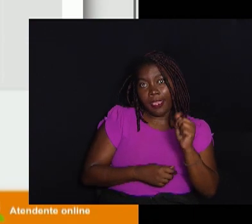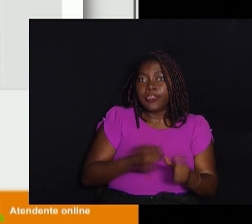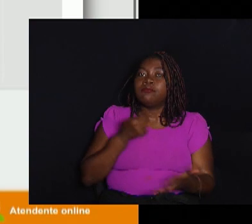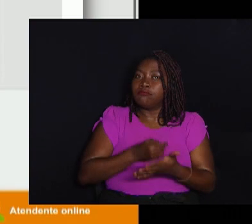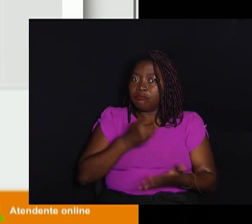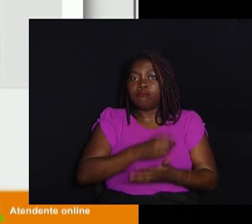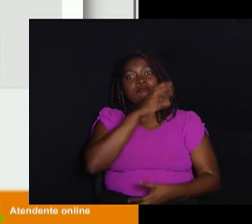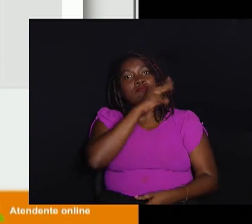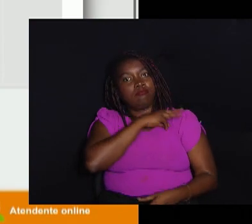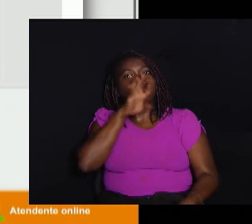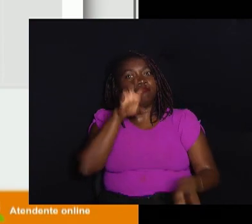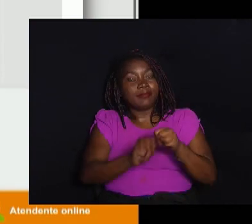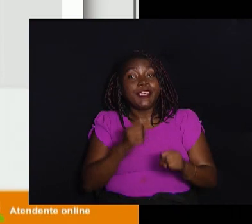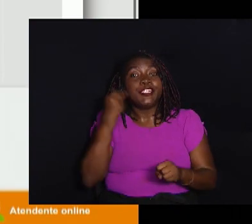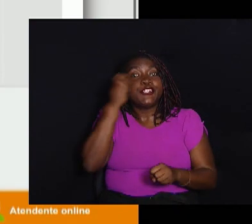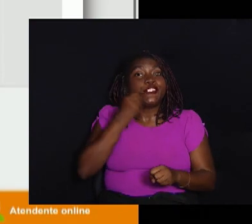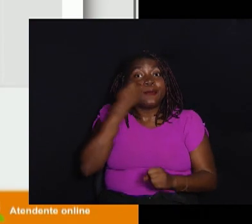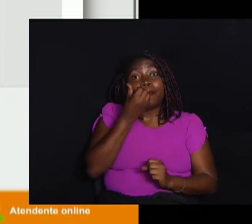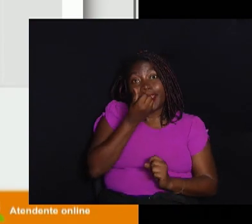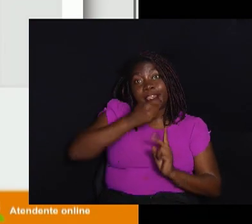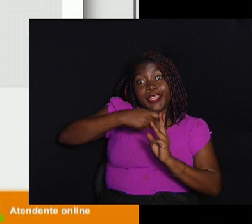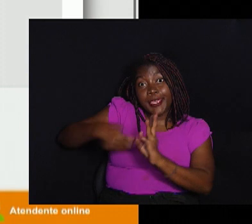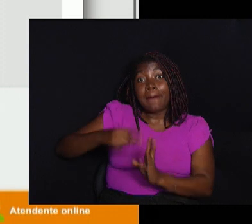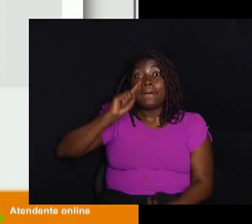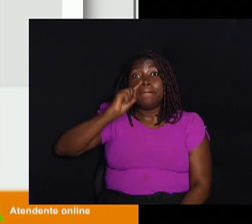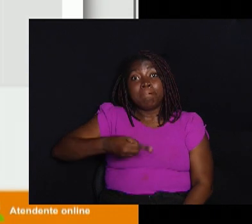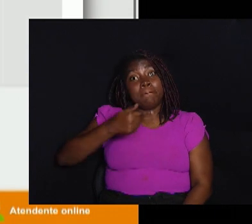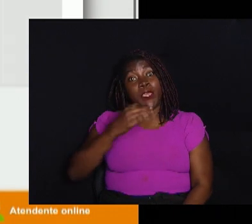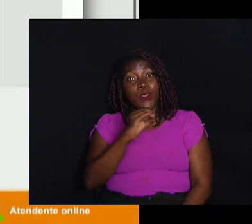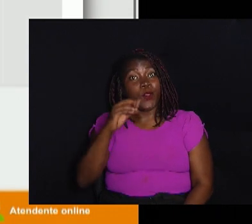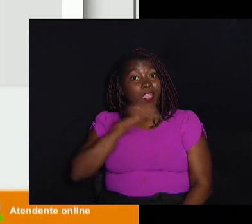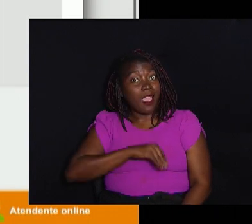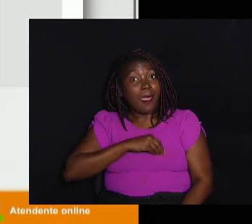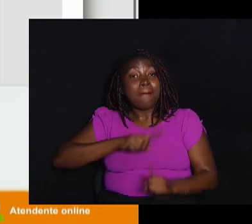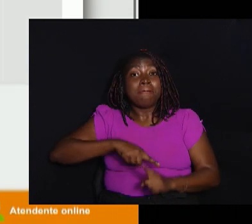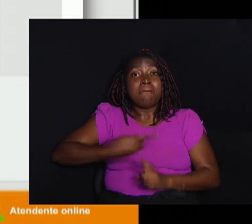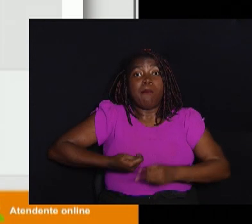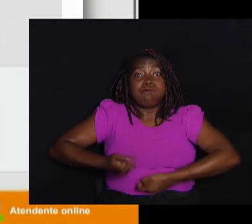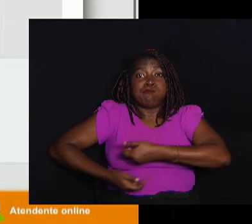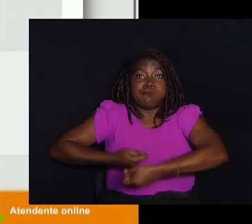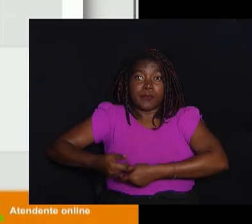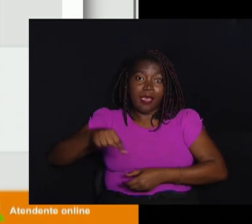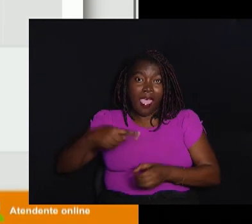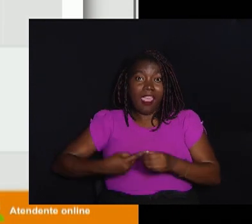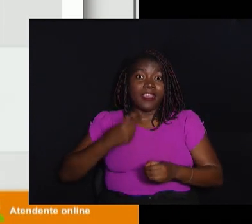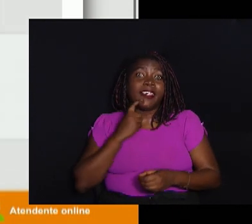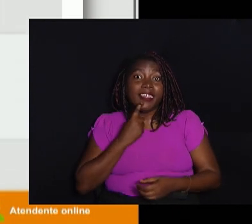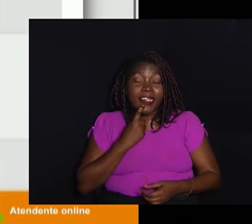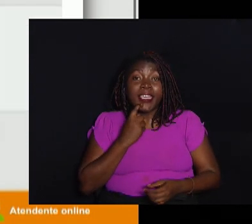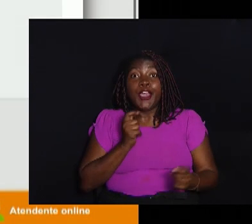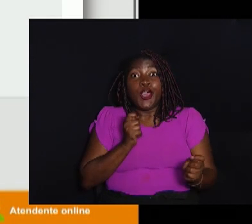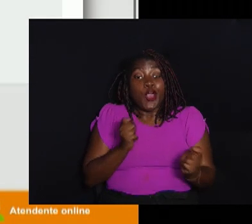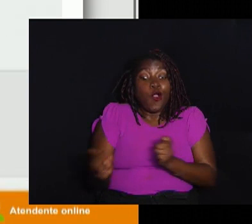completo, experiência em 6 meses, R$ 1.700, mais comissão aqui para a cidade de Campinas. Controlador